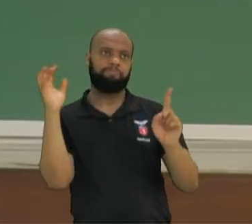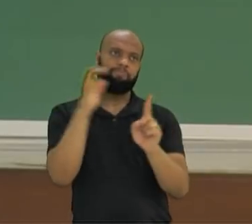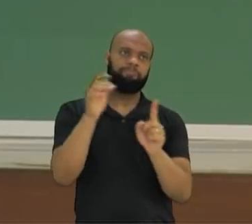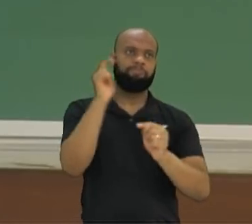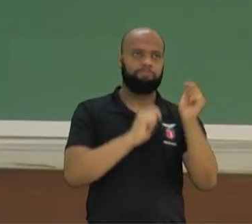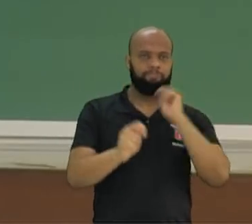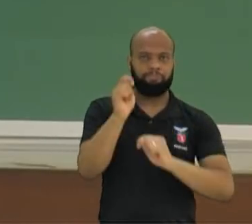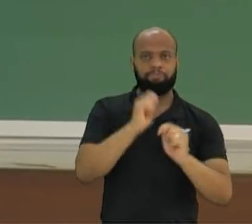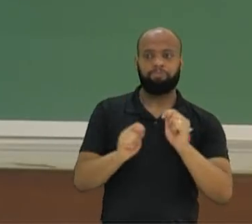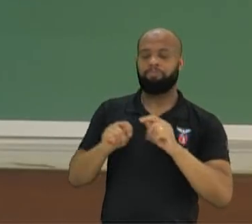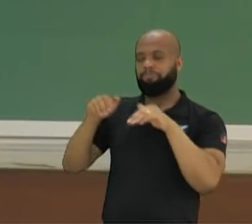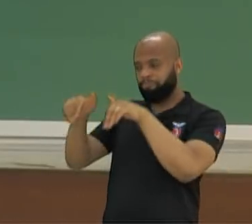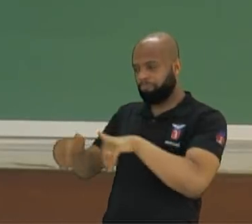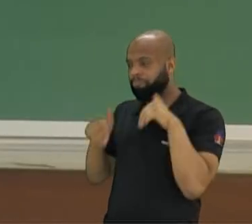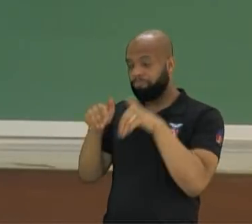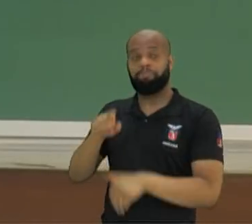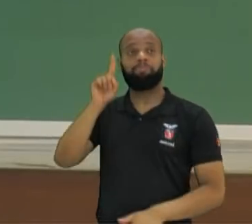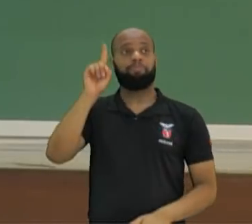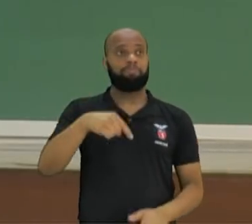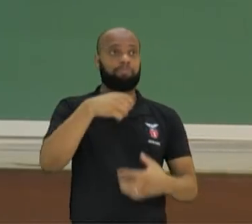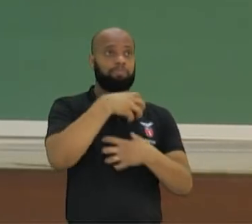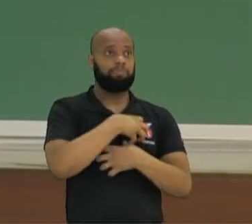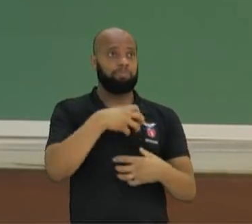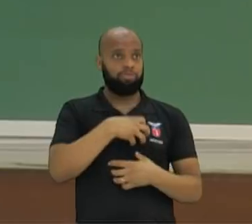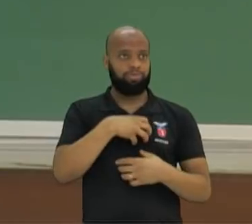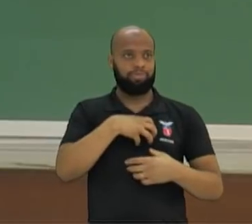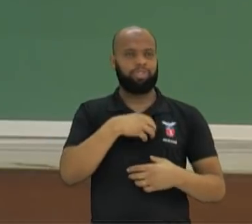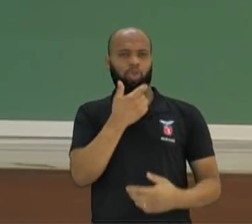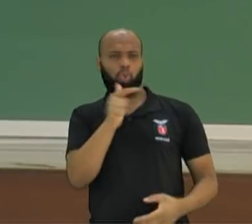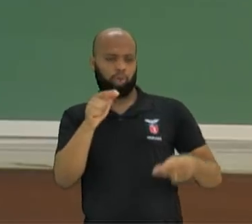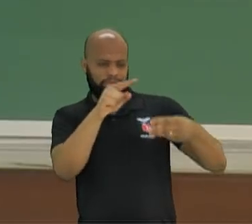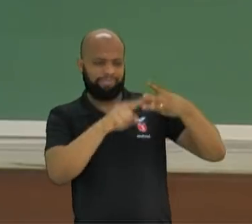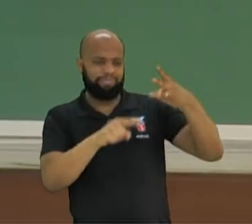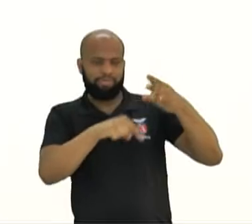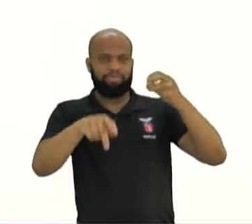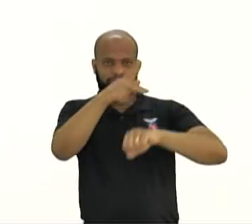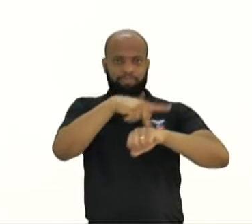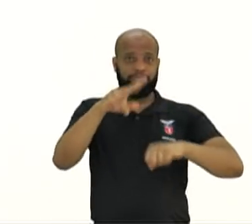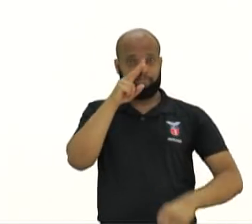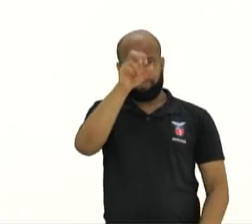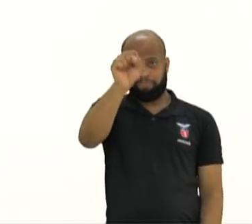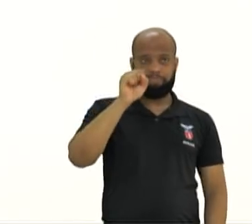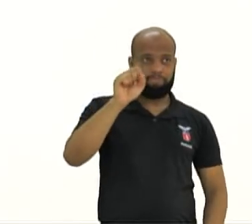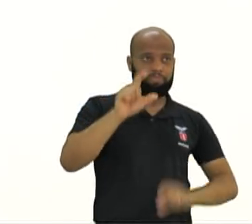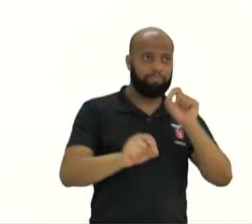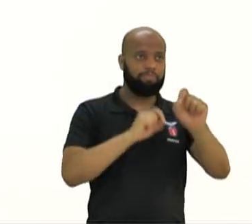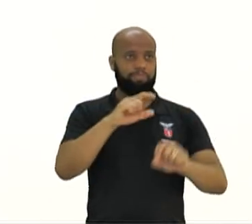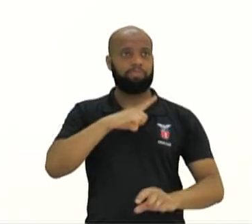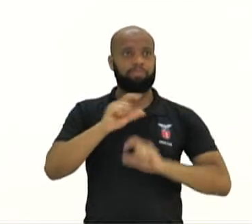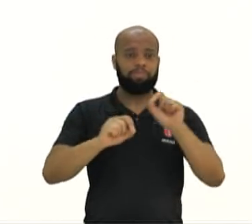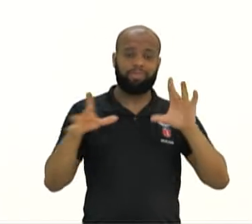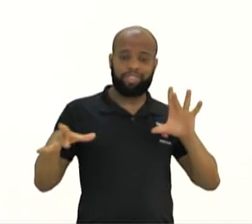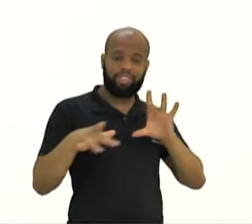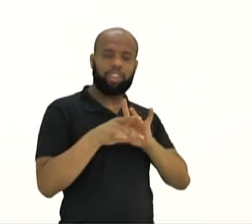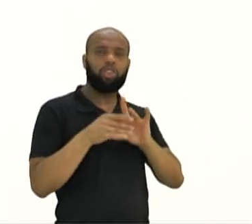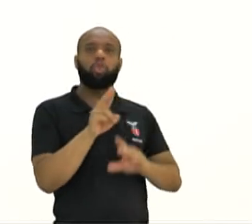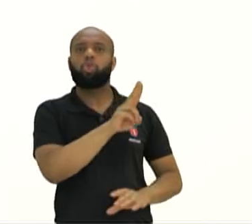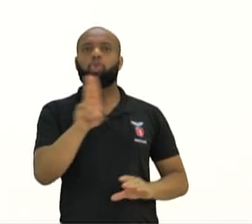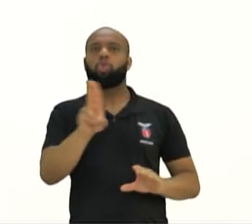dos fatores que fazem da economia da Austrália, Nova Zelândia e Papua Nova Guiné mais fortes é estarem associados